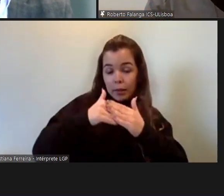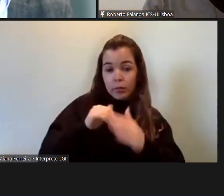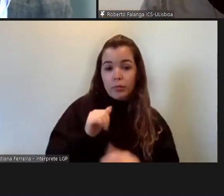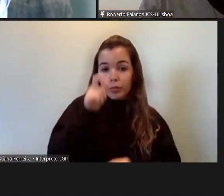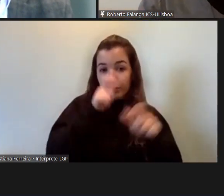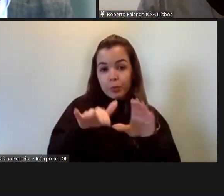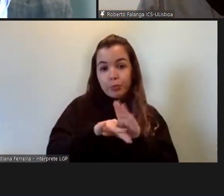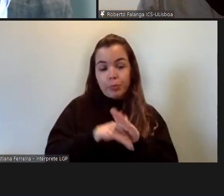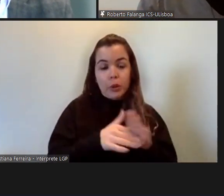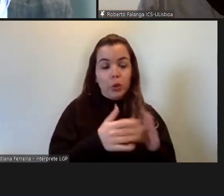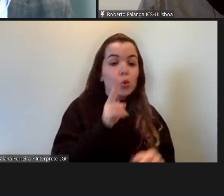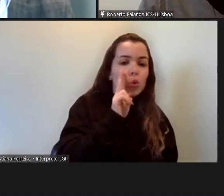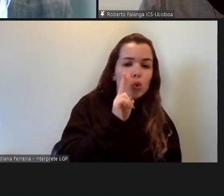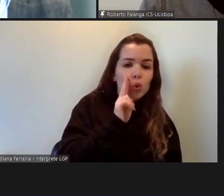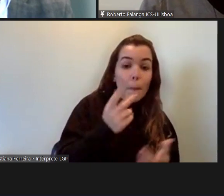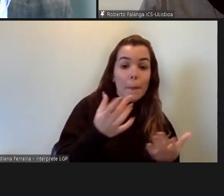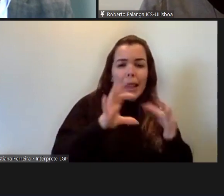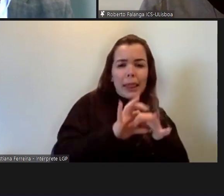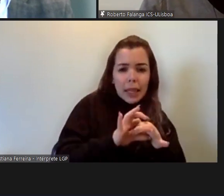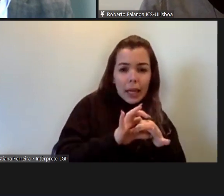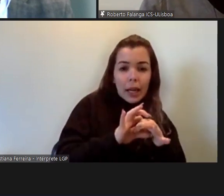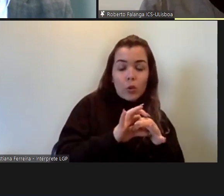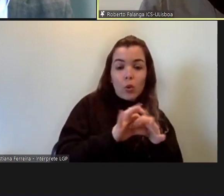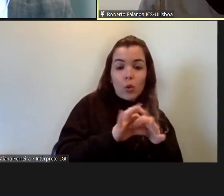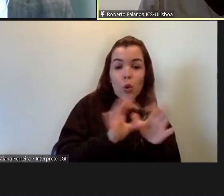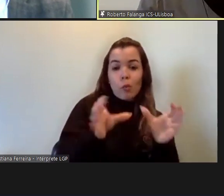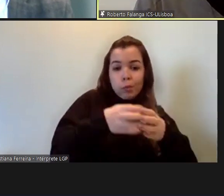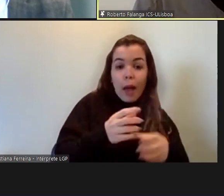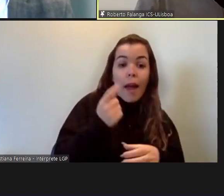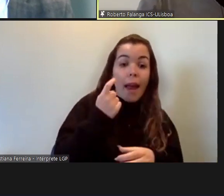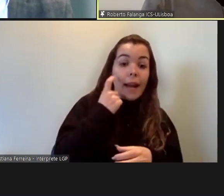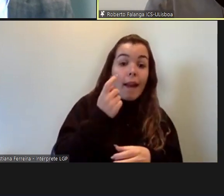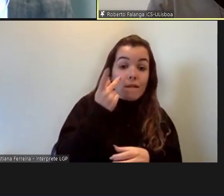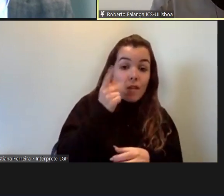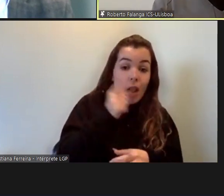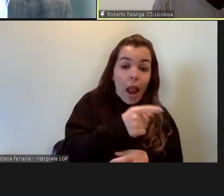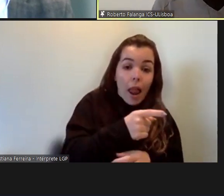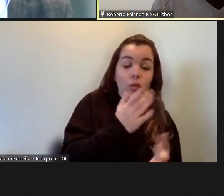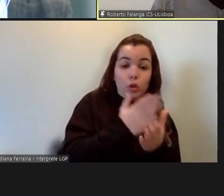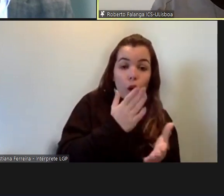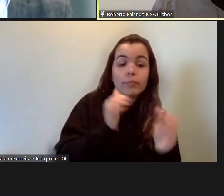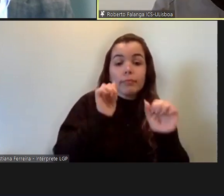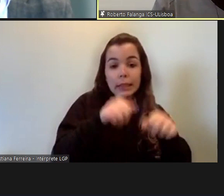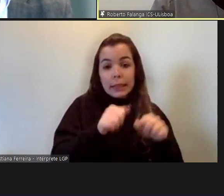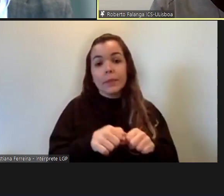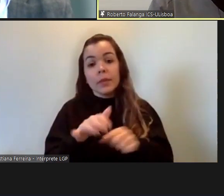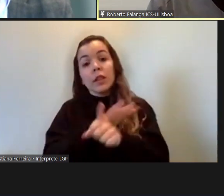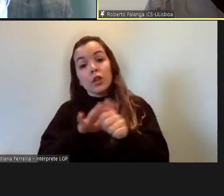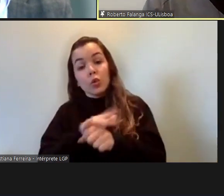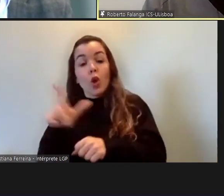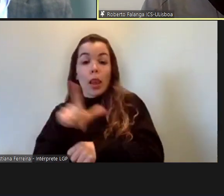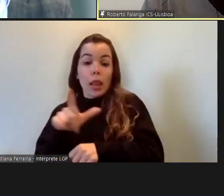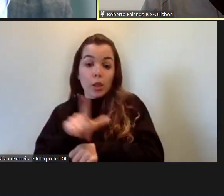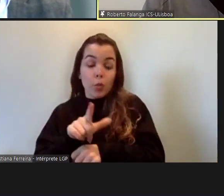desculpe, dos residentes do município ou do concelho, é isso? Sim. Ok. No caso de Lisboa foi obviamente a